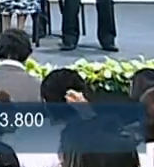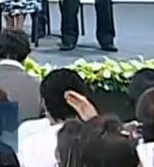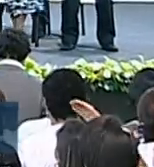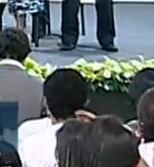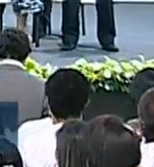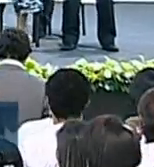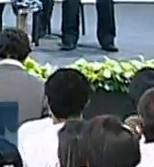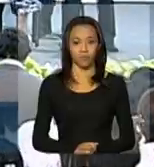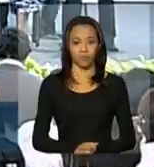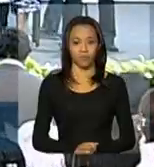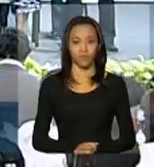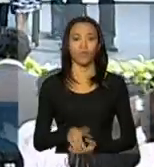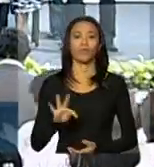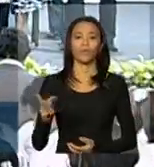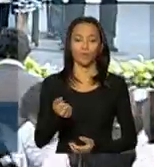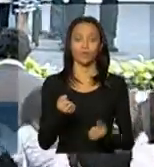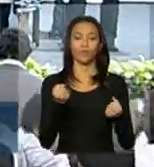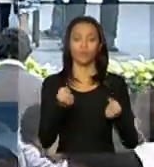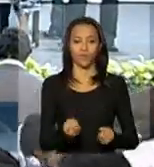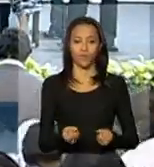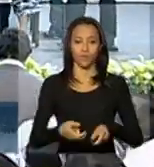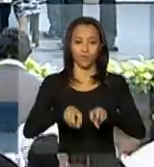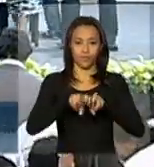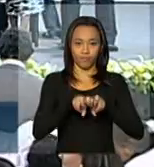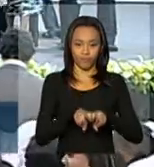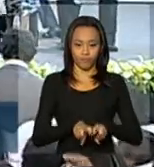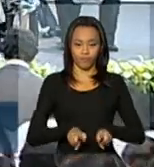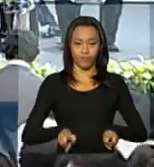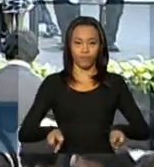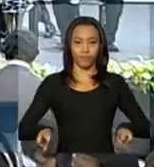Podem tomar os seus assentos.